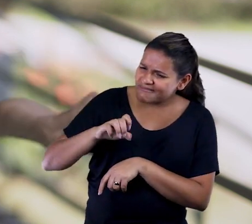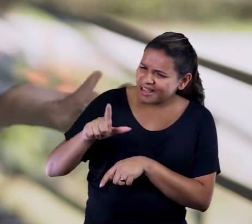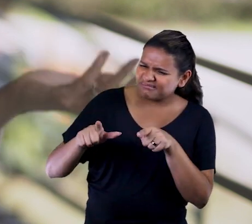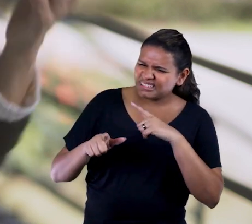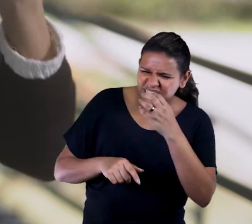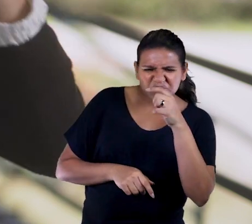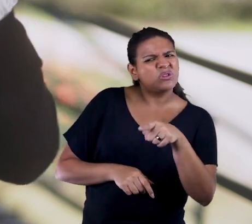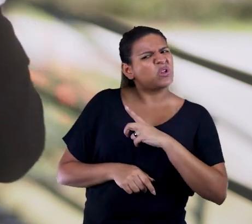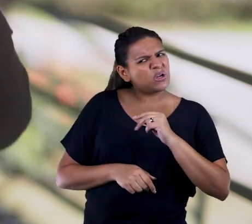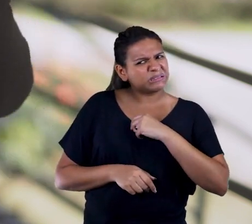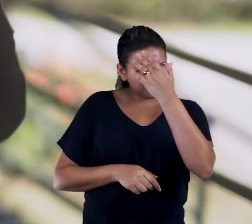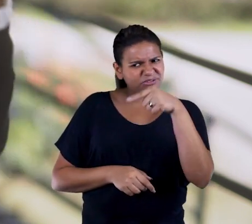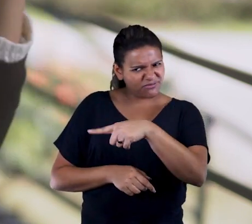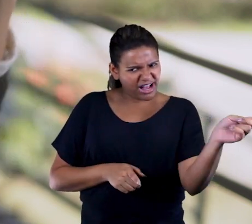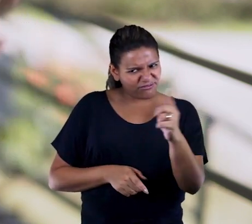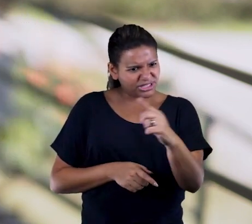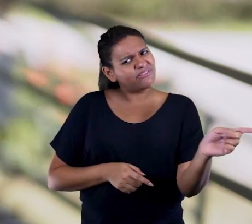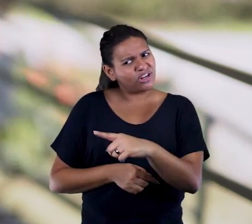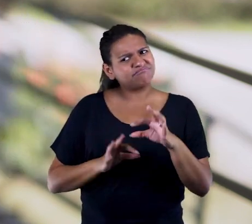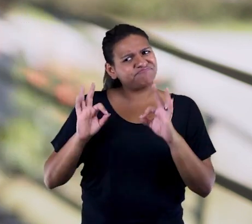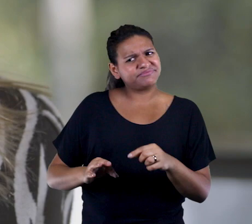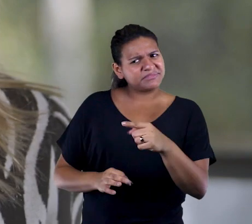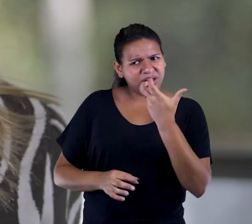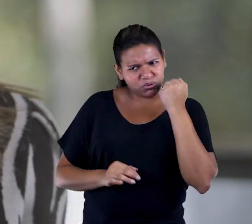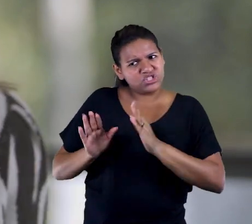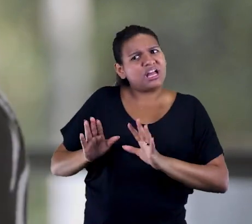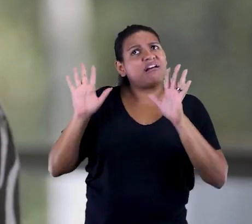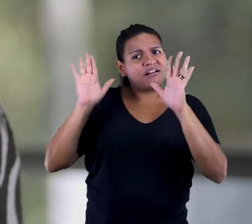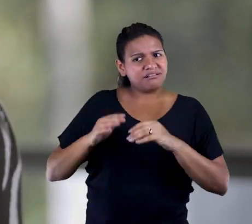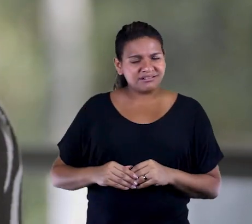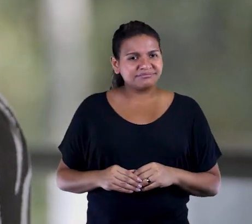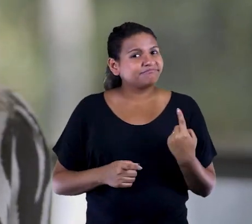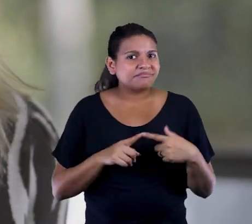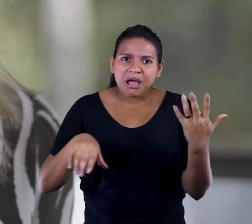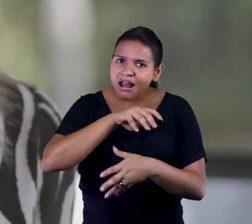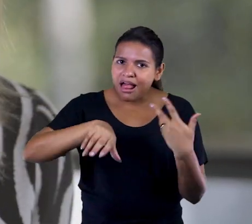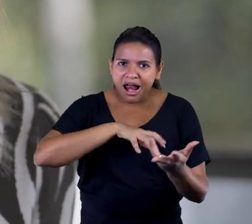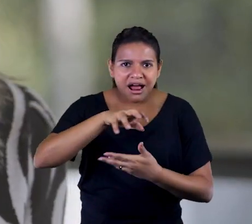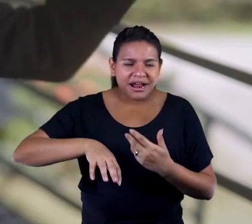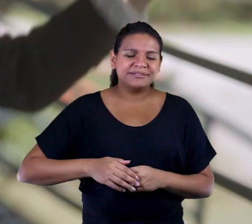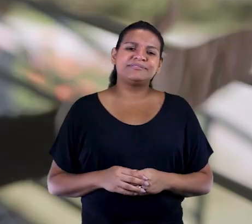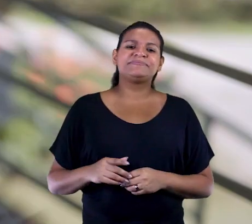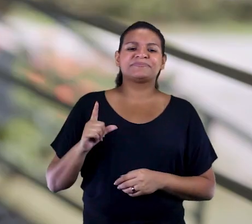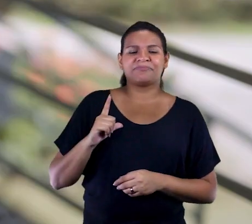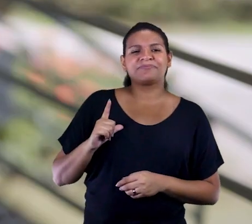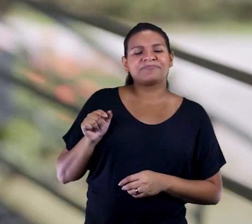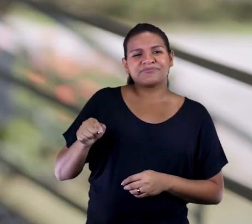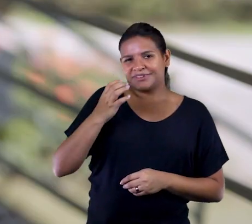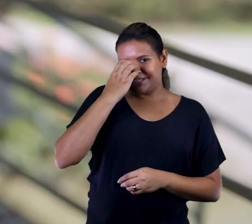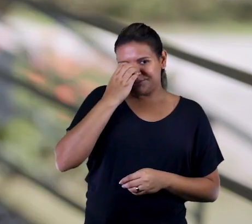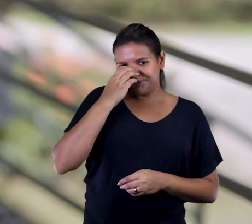piores cachorros do instituto, os mais bagunceiros. A Pinguinha, ela é uma cachorra traumatizada. Jogaram aqui